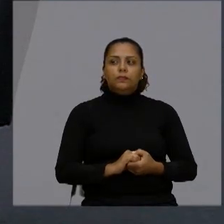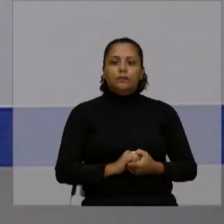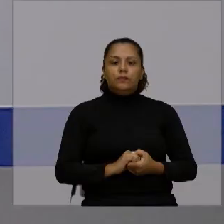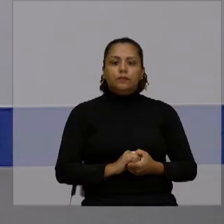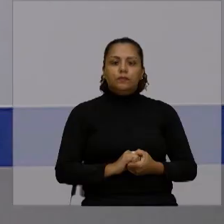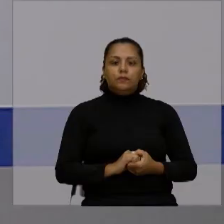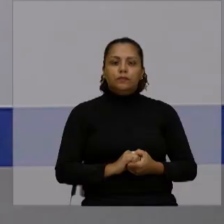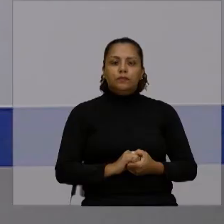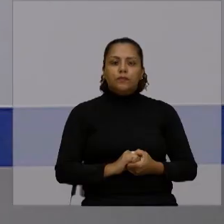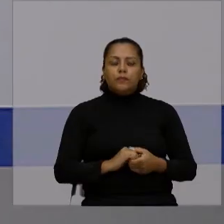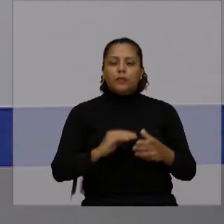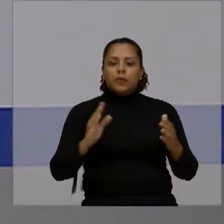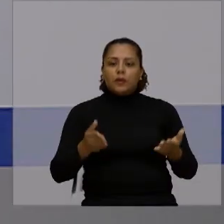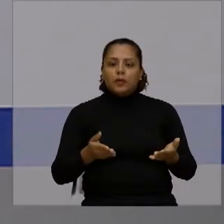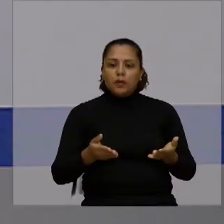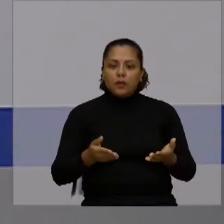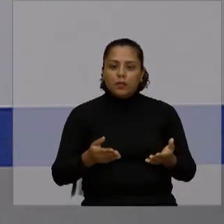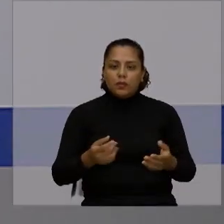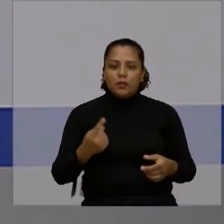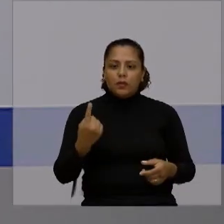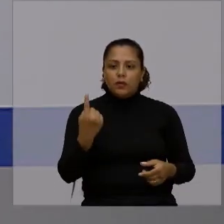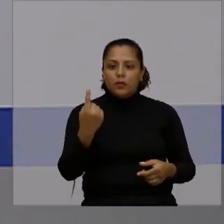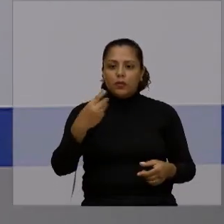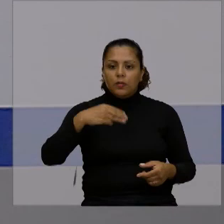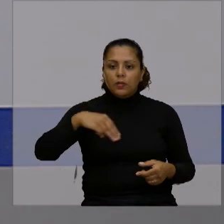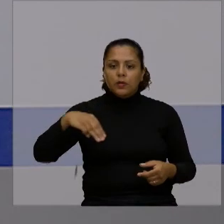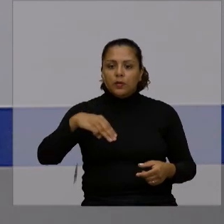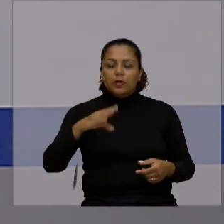Passaremos a um instante de silêncio,